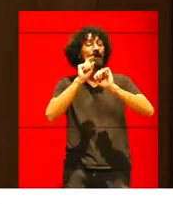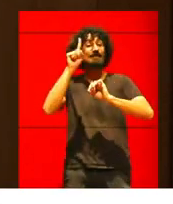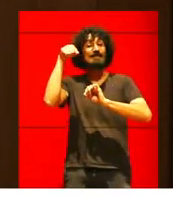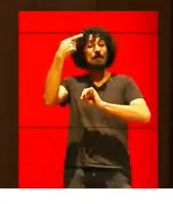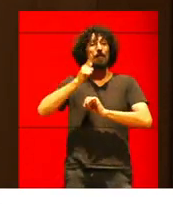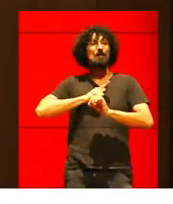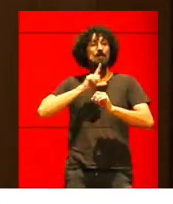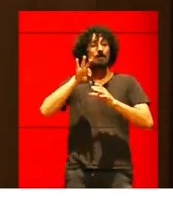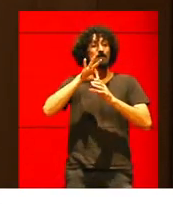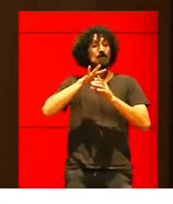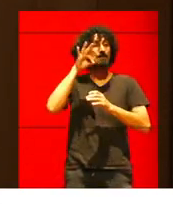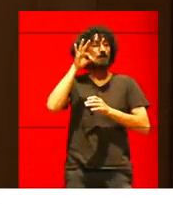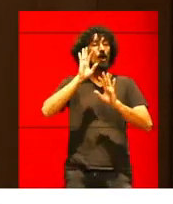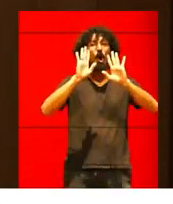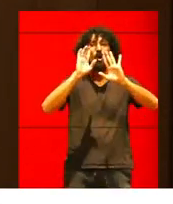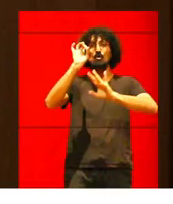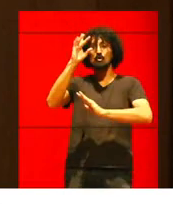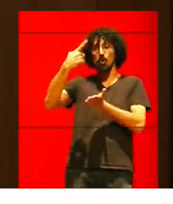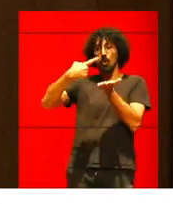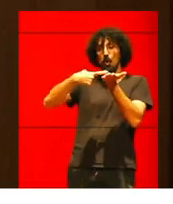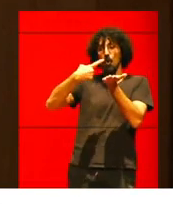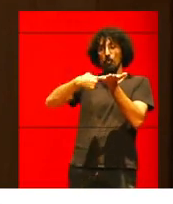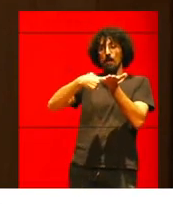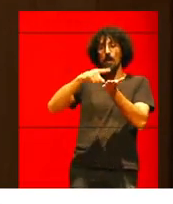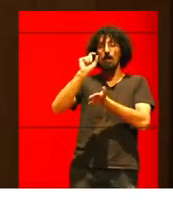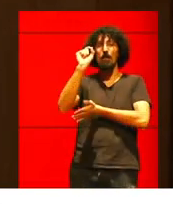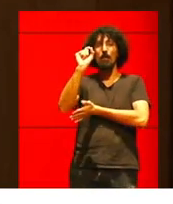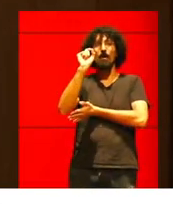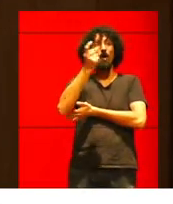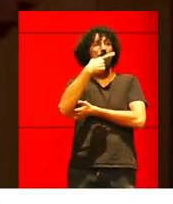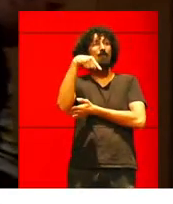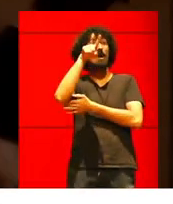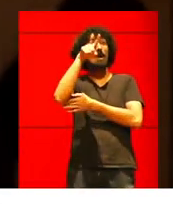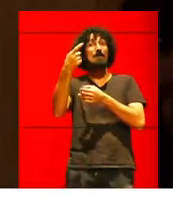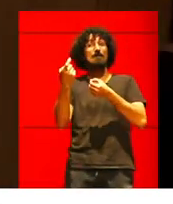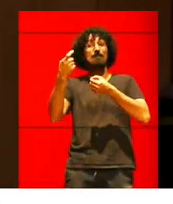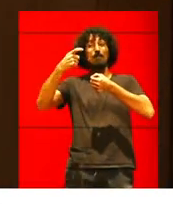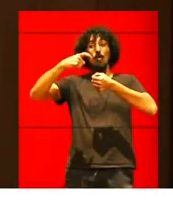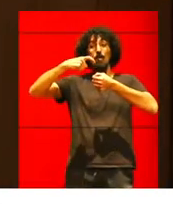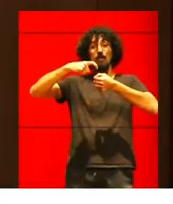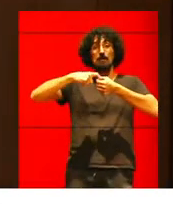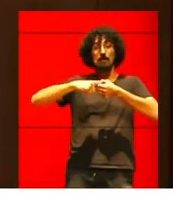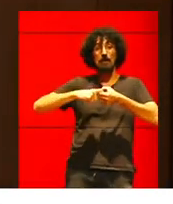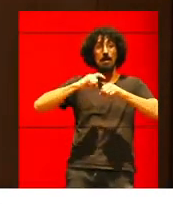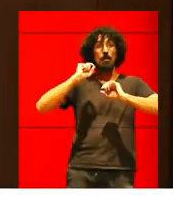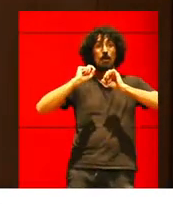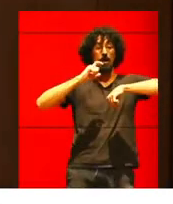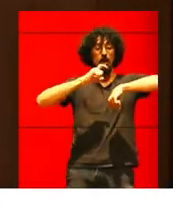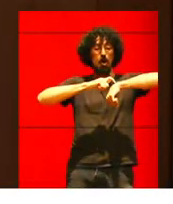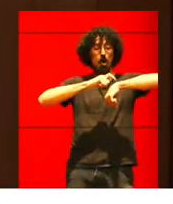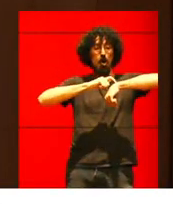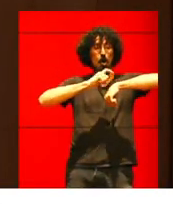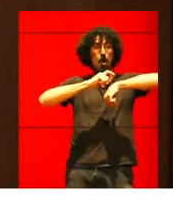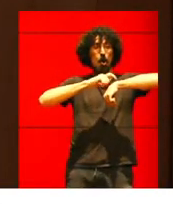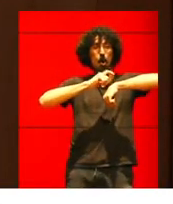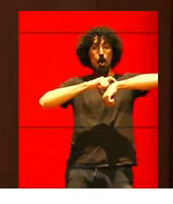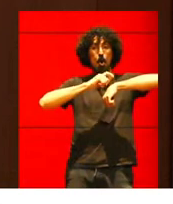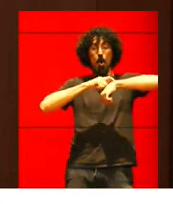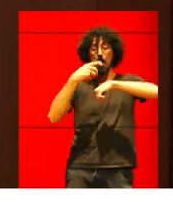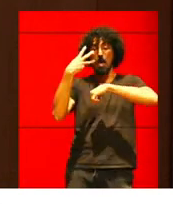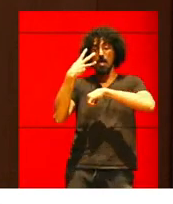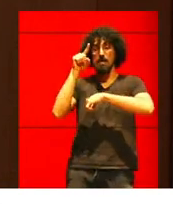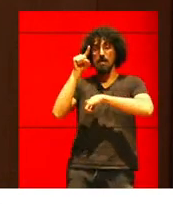Deixa eu só fazer o combinado com eles. Vocês vão voltar ao teatro 20 para as